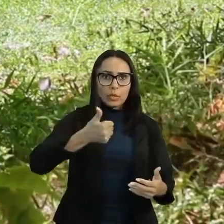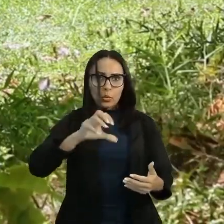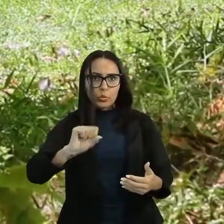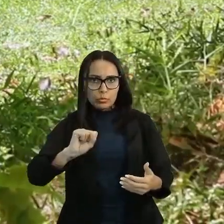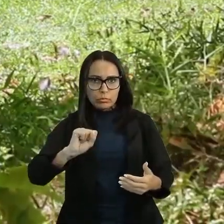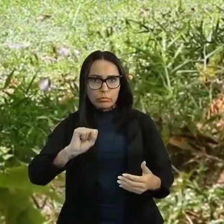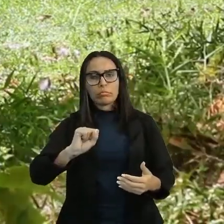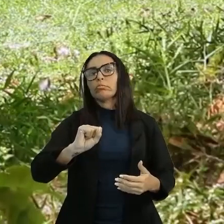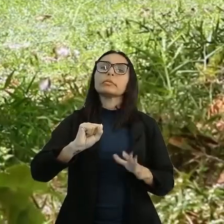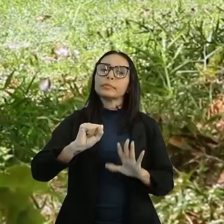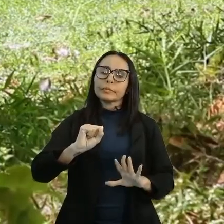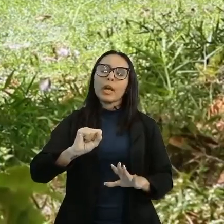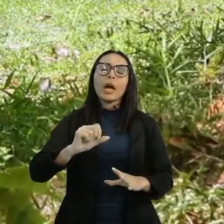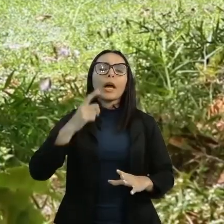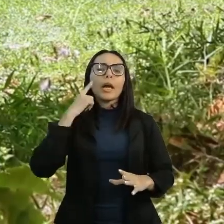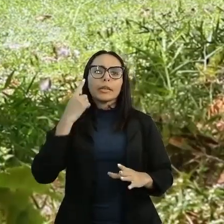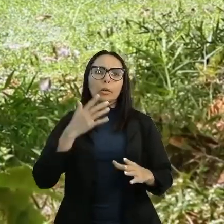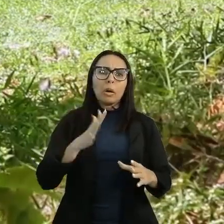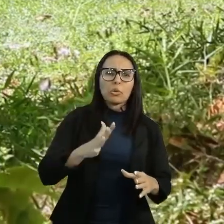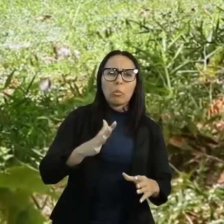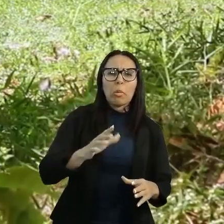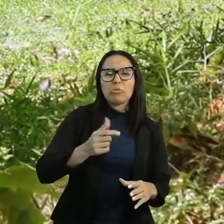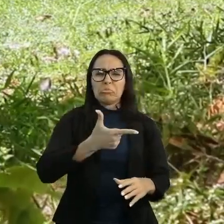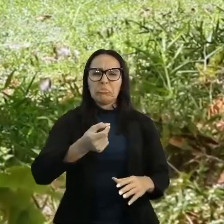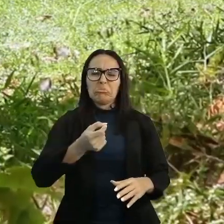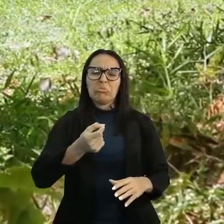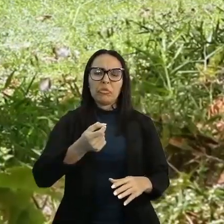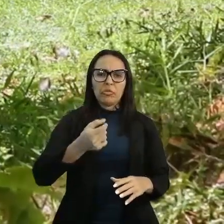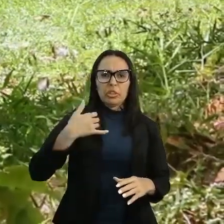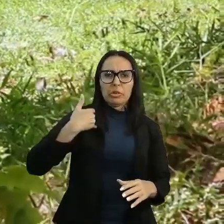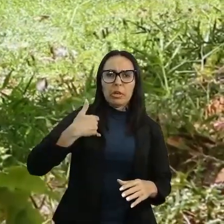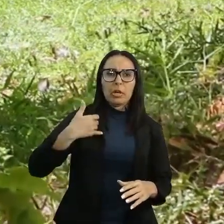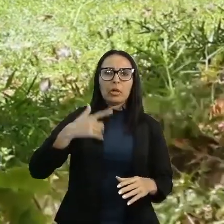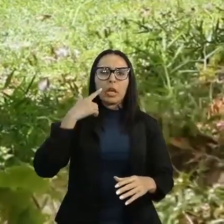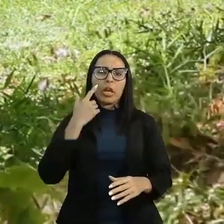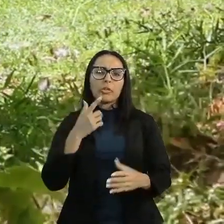com 15 anos eu comecei a trabalhar com designer gráfico, entrei para a